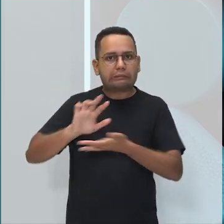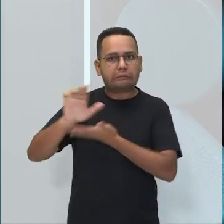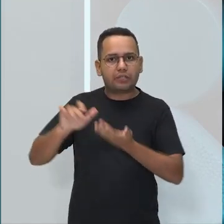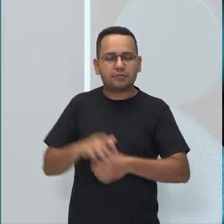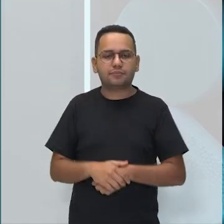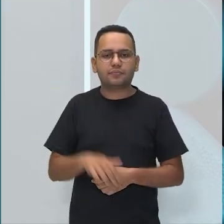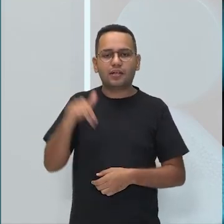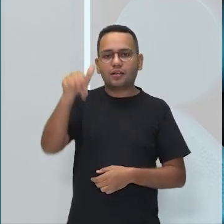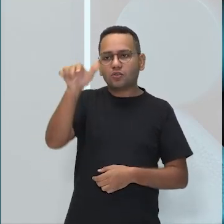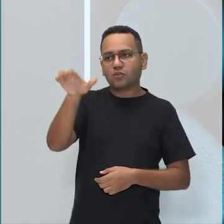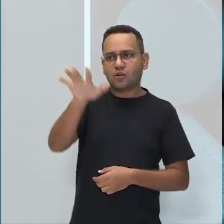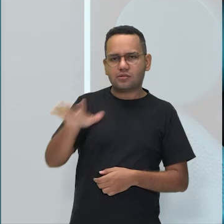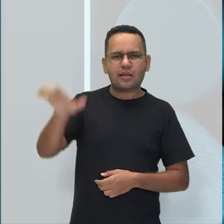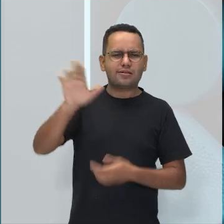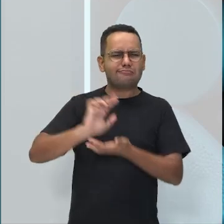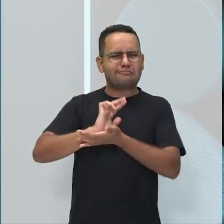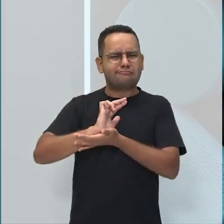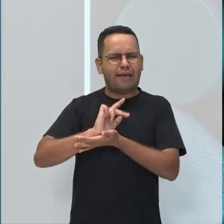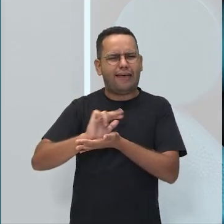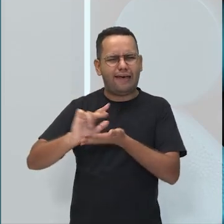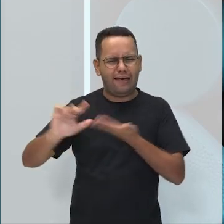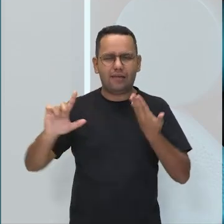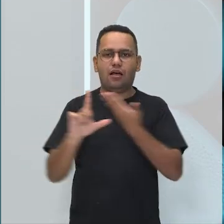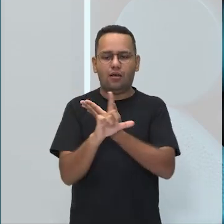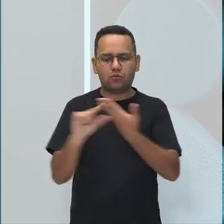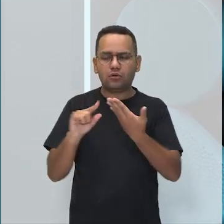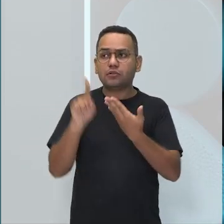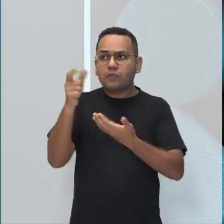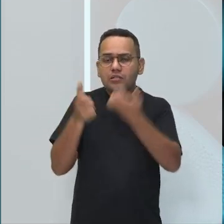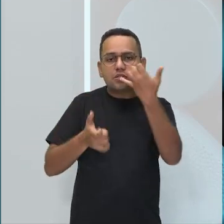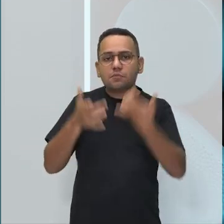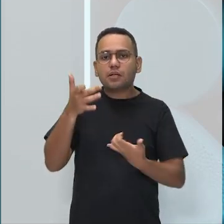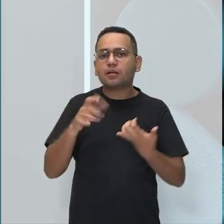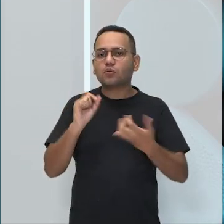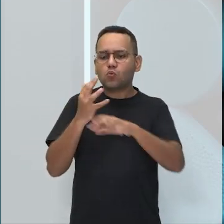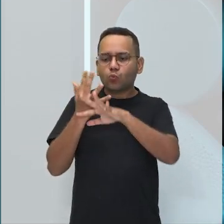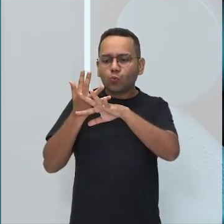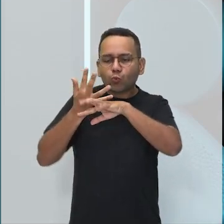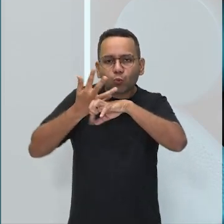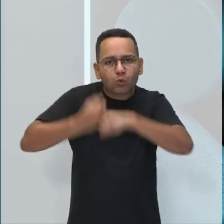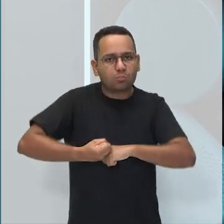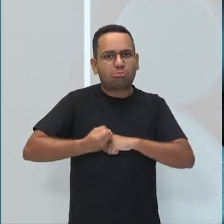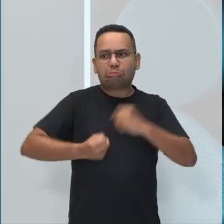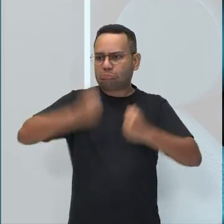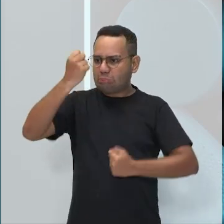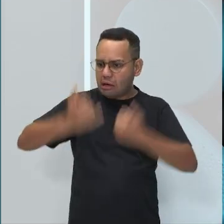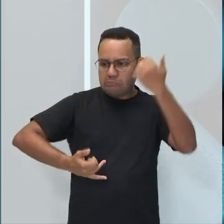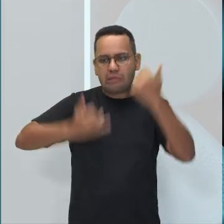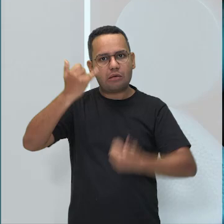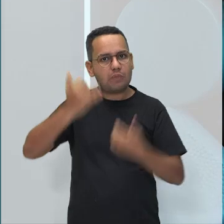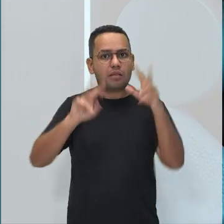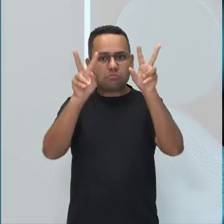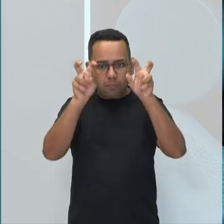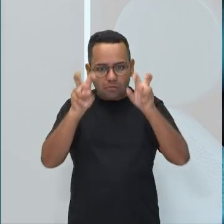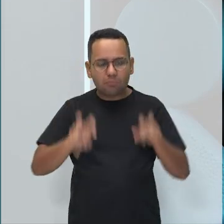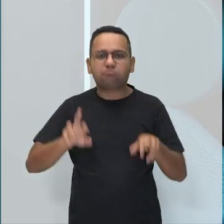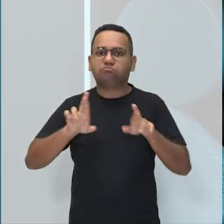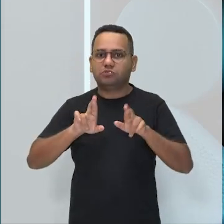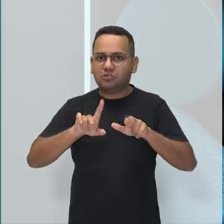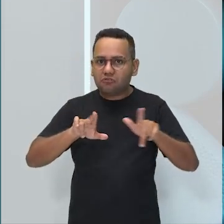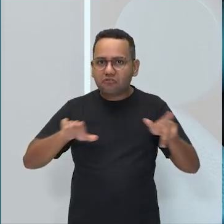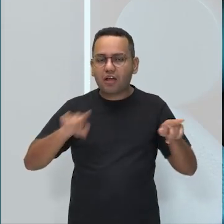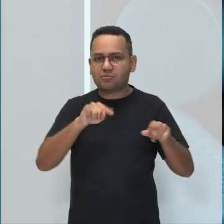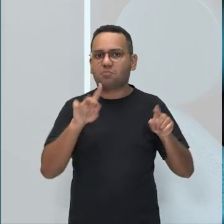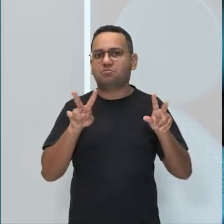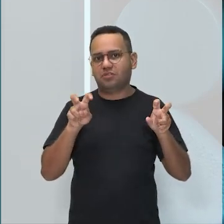ter autores que irão retratar a seca de forma intensa. E não só a seca, lembrando que essa seca